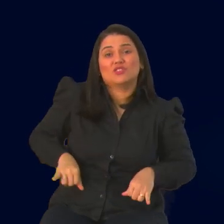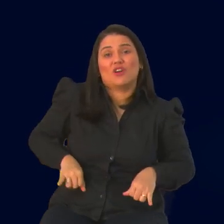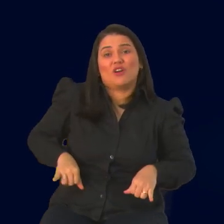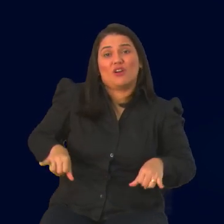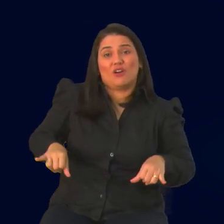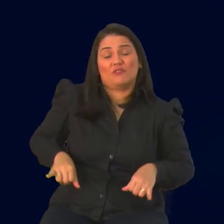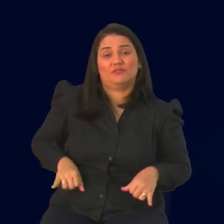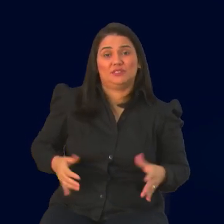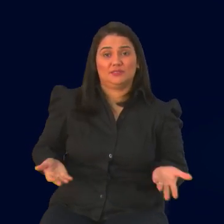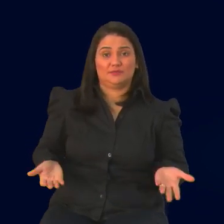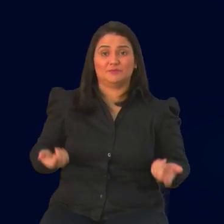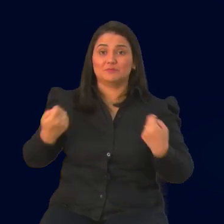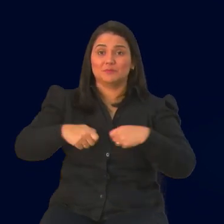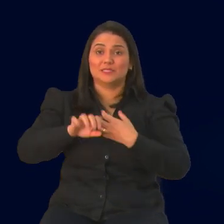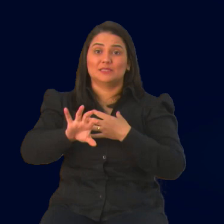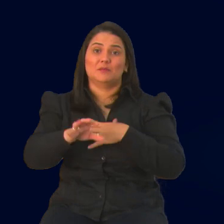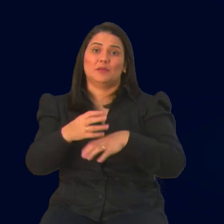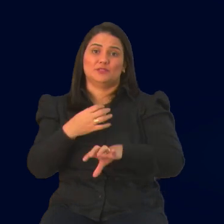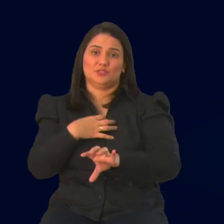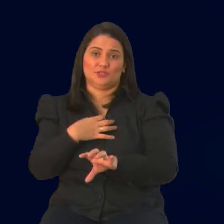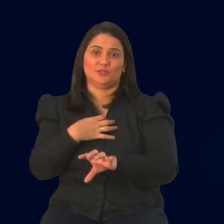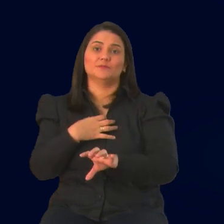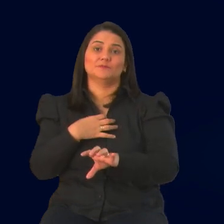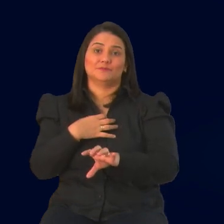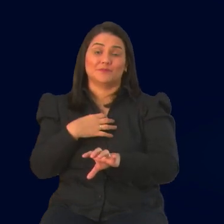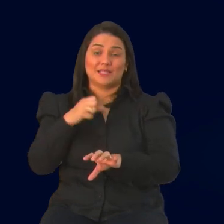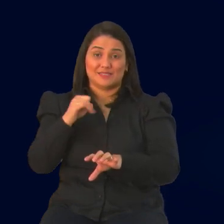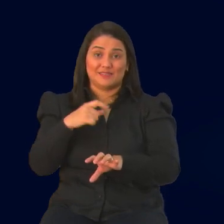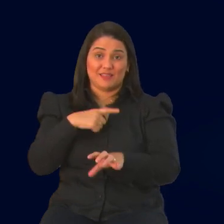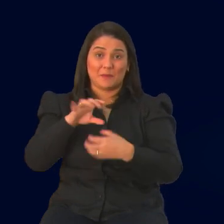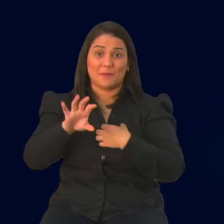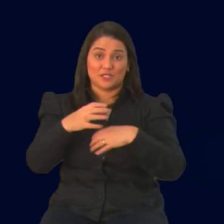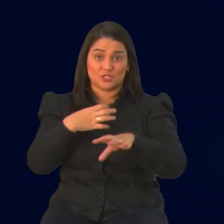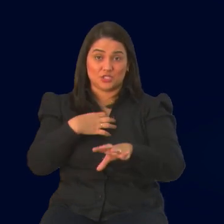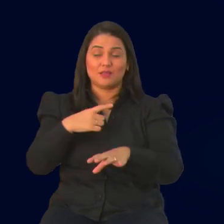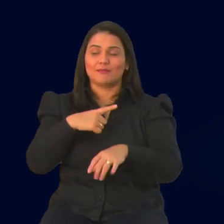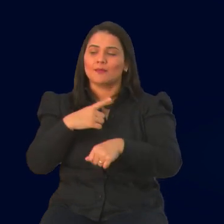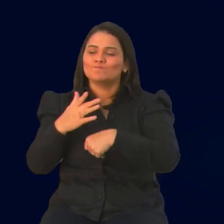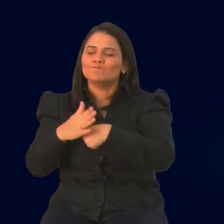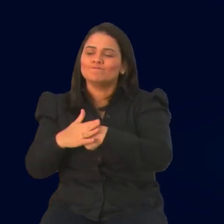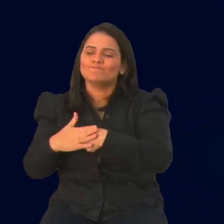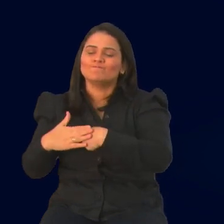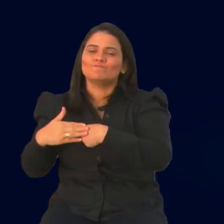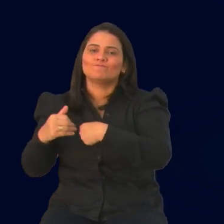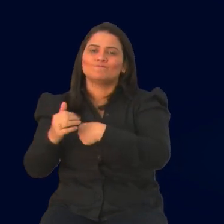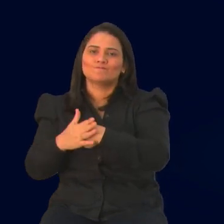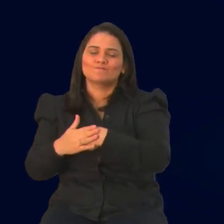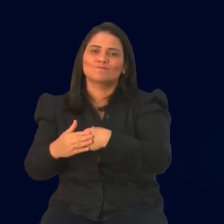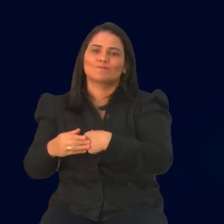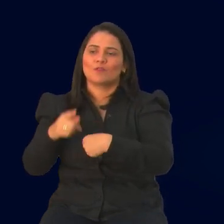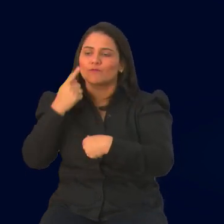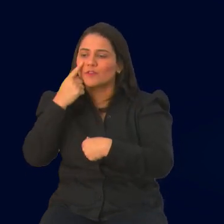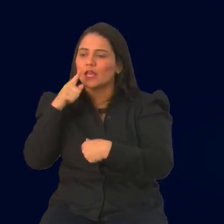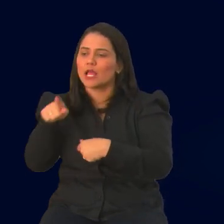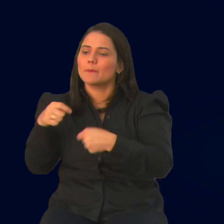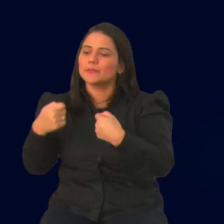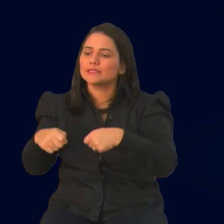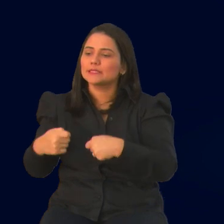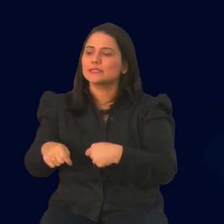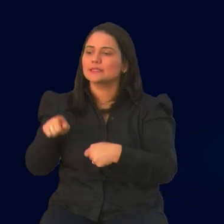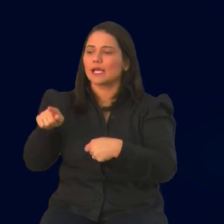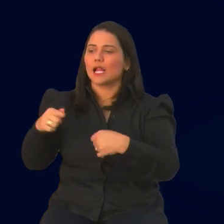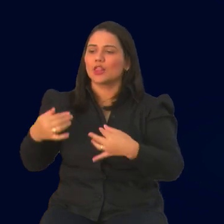a empatia nos faz acolher a necessidade, a dor e o outro. Mas